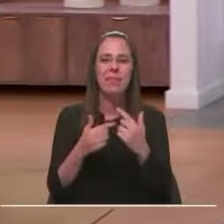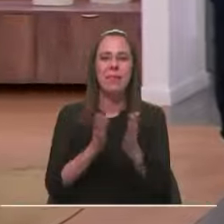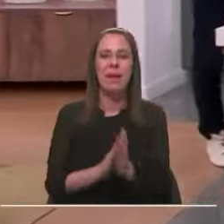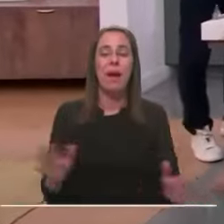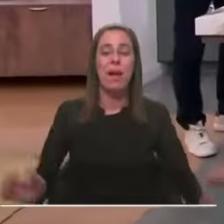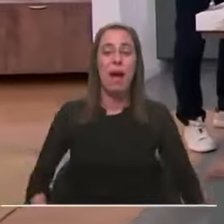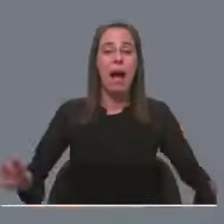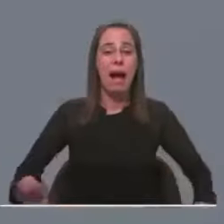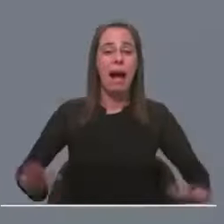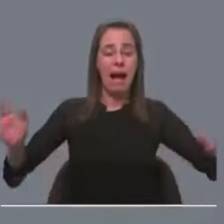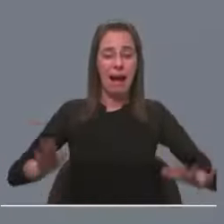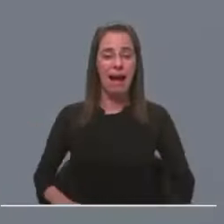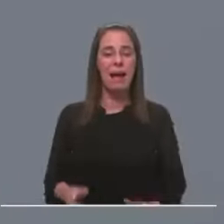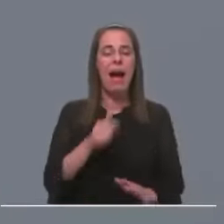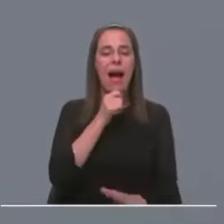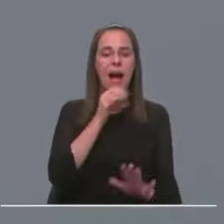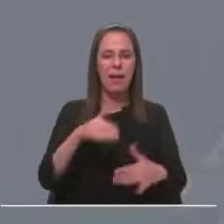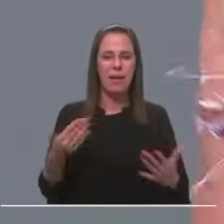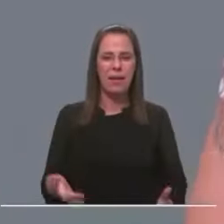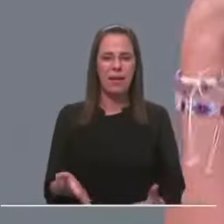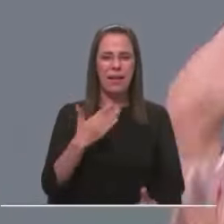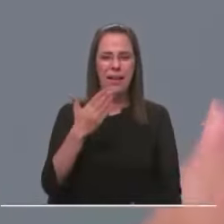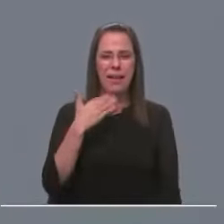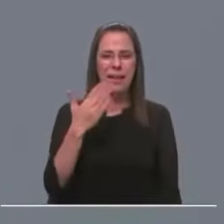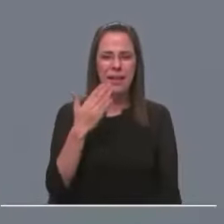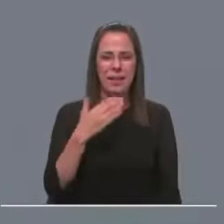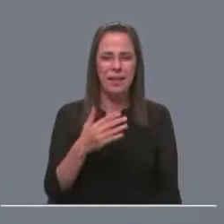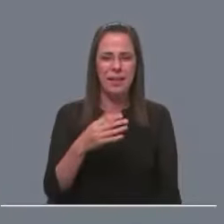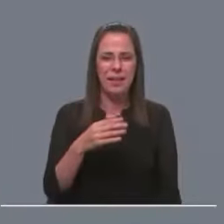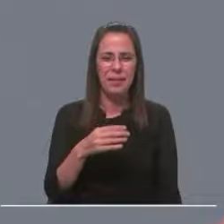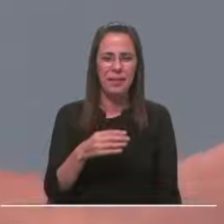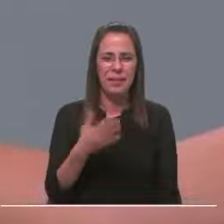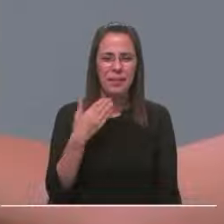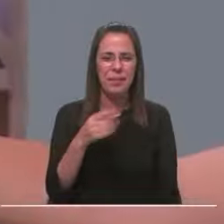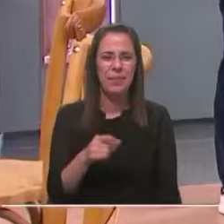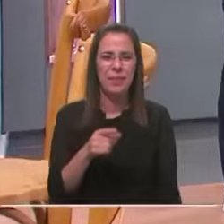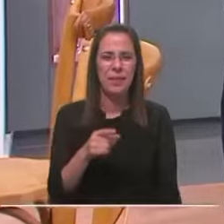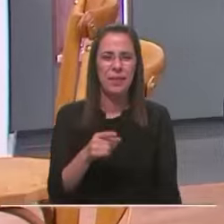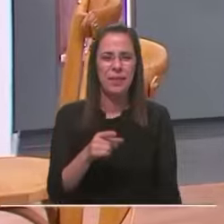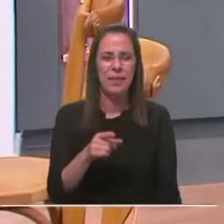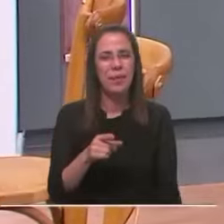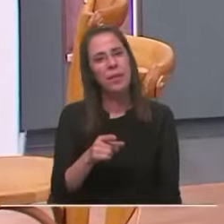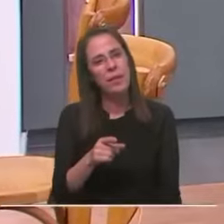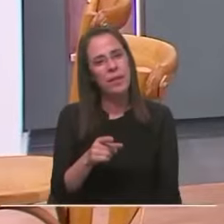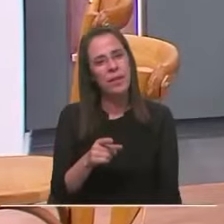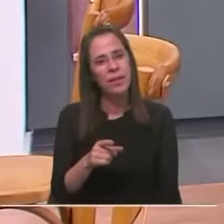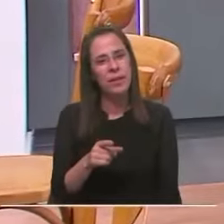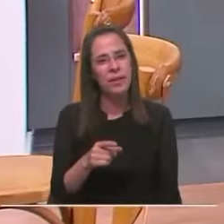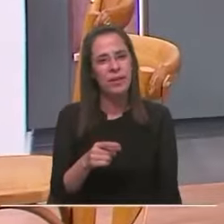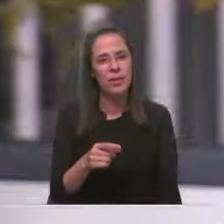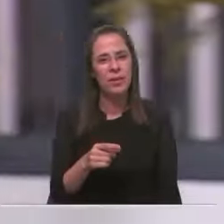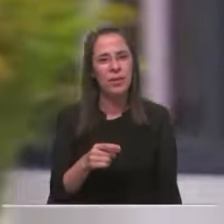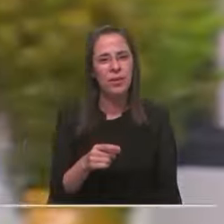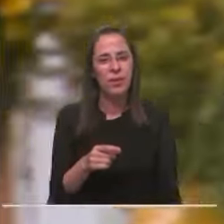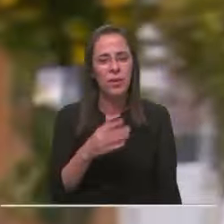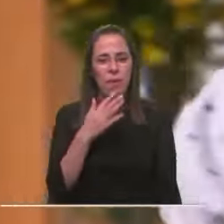É tipo 8. Podes beber água? Sim, o leite era melhor, acho que ajuda. Onde é que... Olha o Figueira, olha, calma que ele vai desmaiar. Ai, está aqui